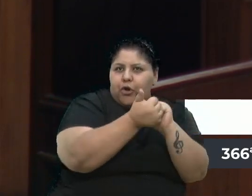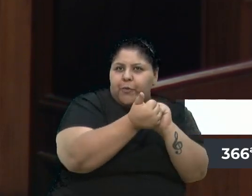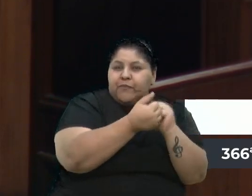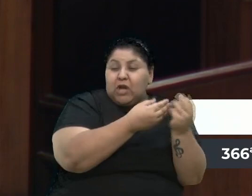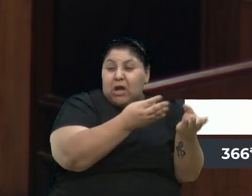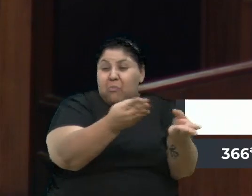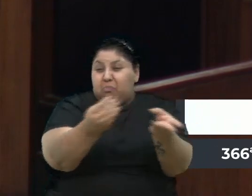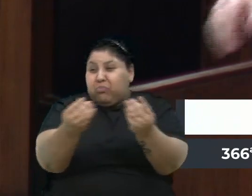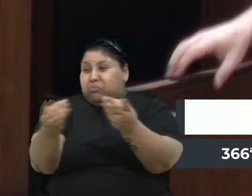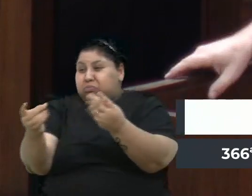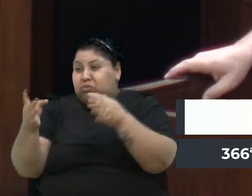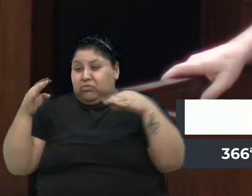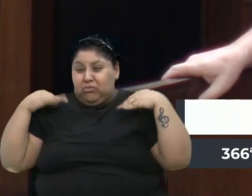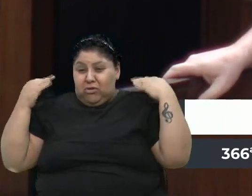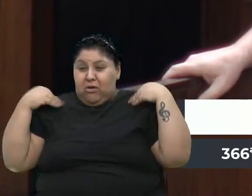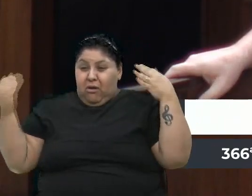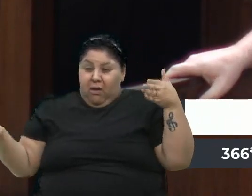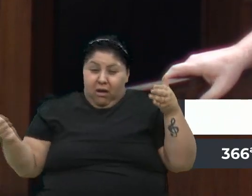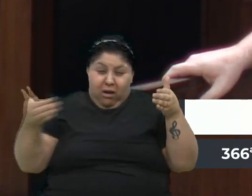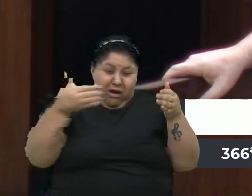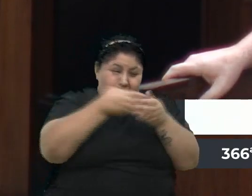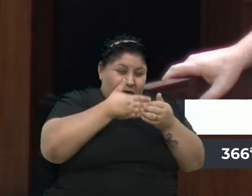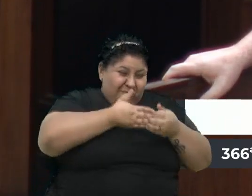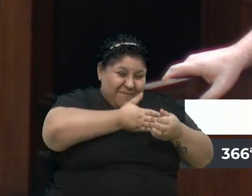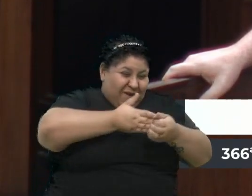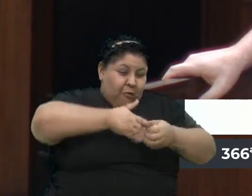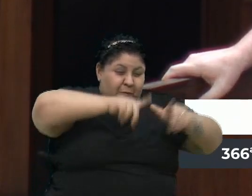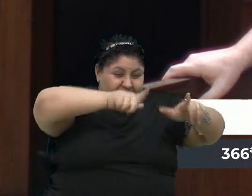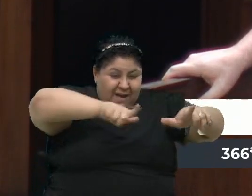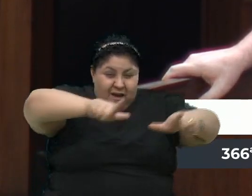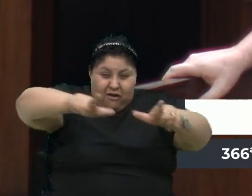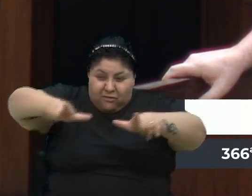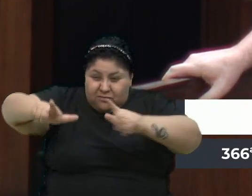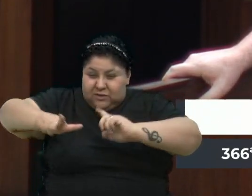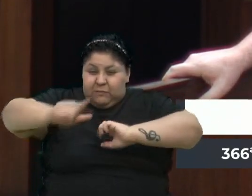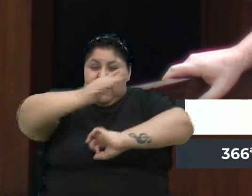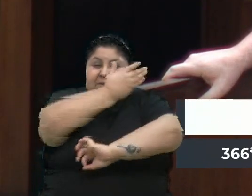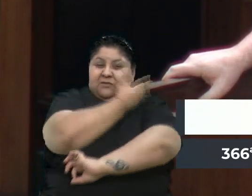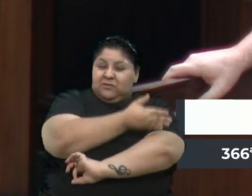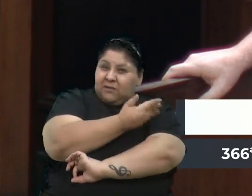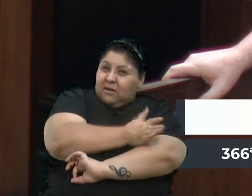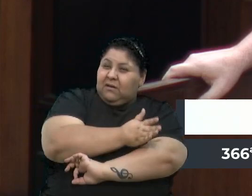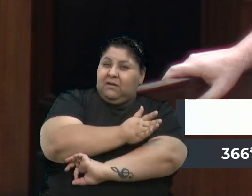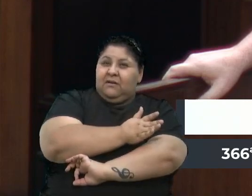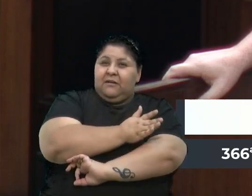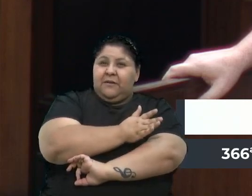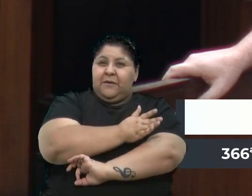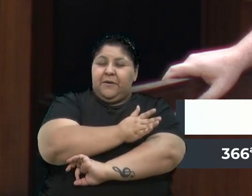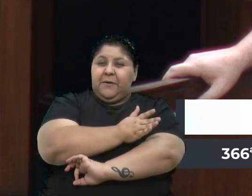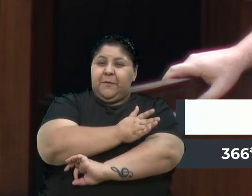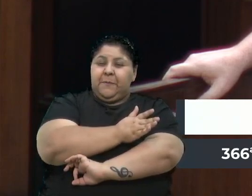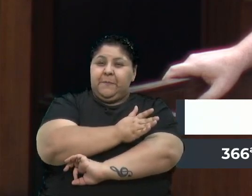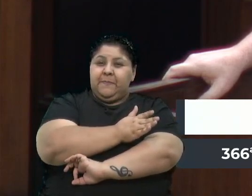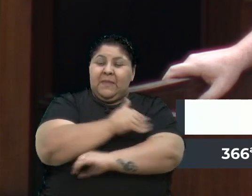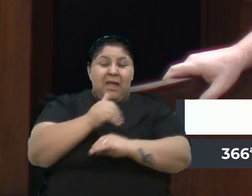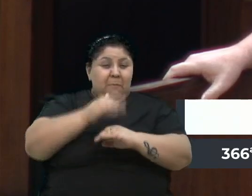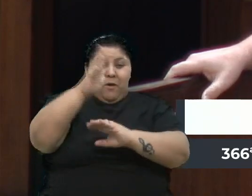que foram para lá para acompanhar, os estádios lotados, foi a maior ocupação de estádio da história do Copa do Mundo de Futebol